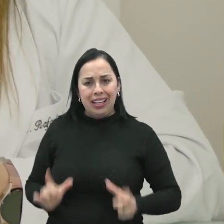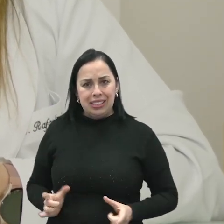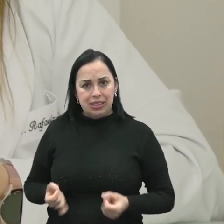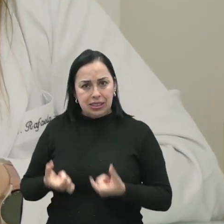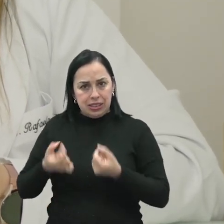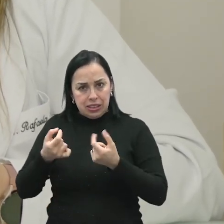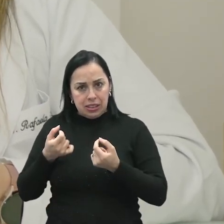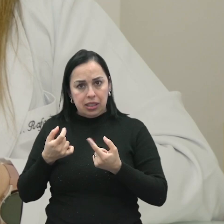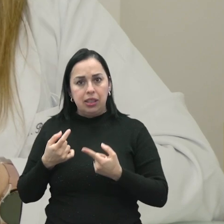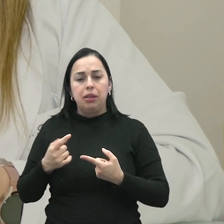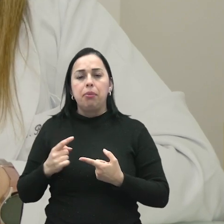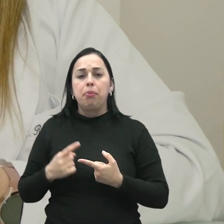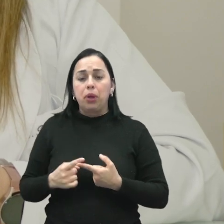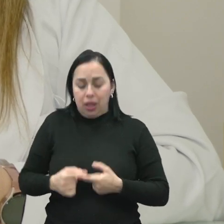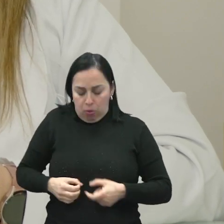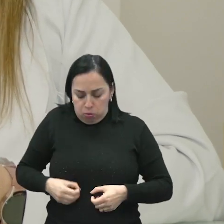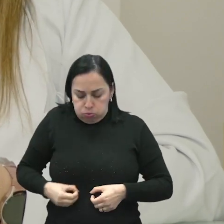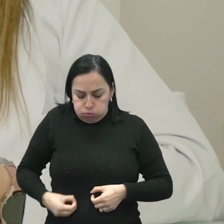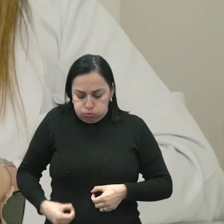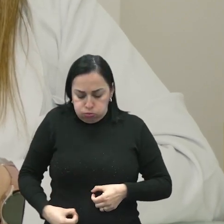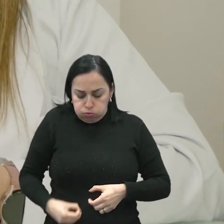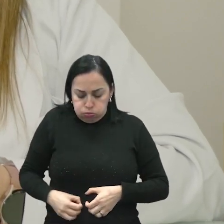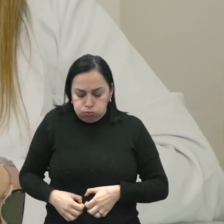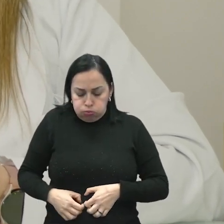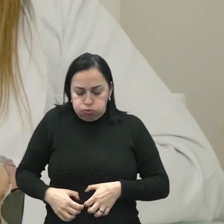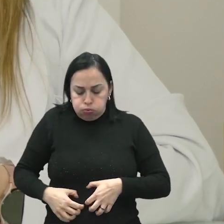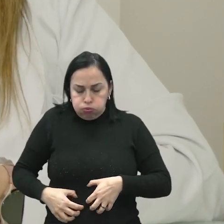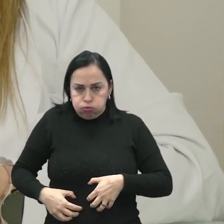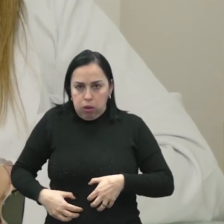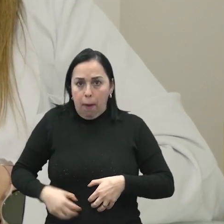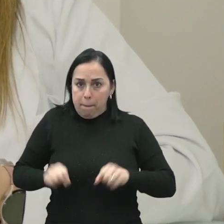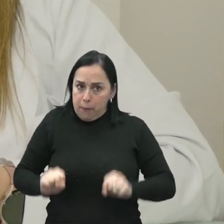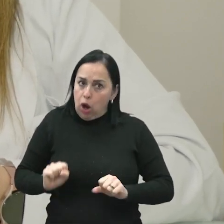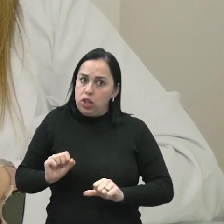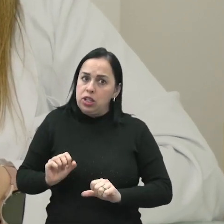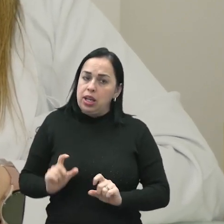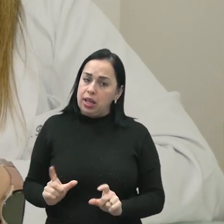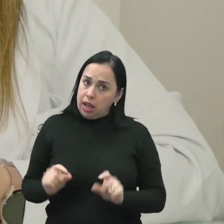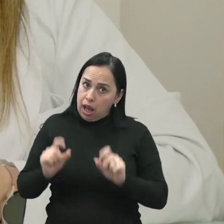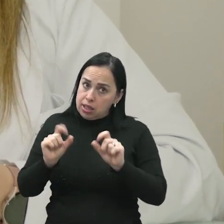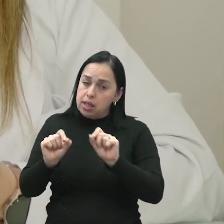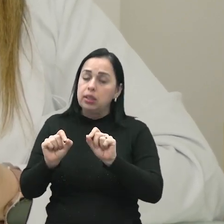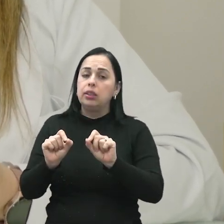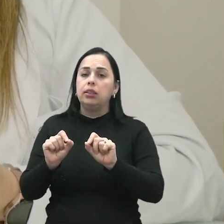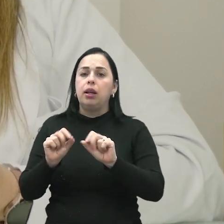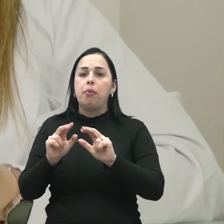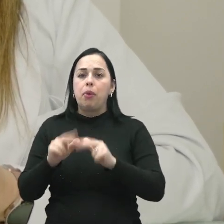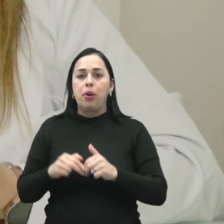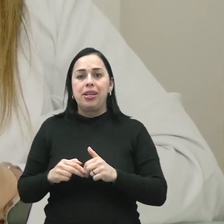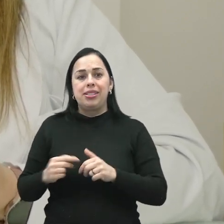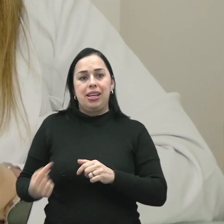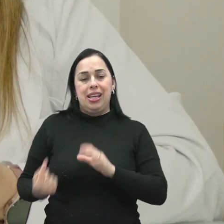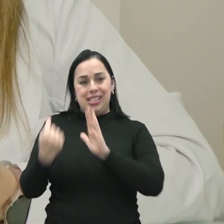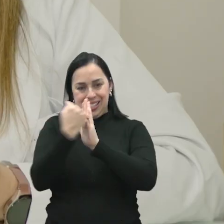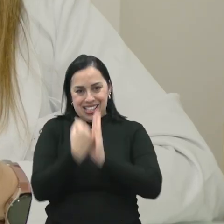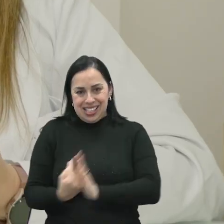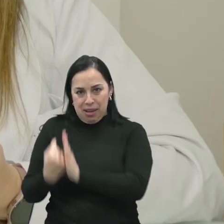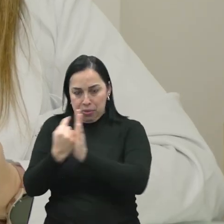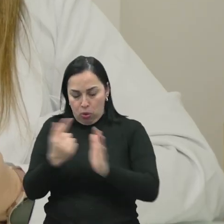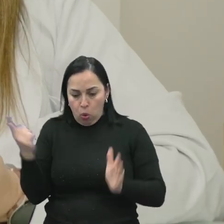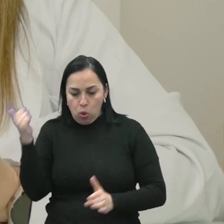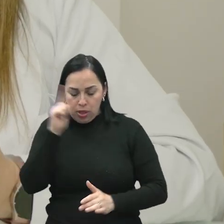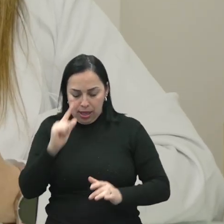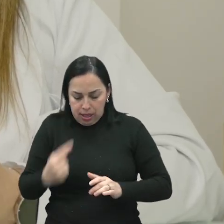vem mais comumente desses pequenos pólipos, que vão crescendo e podem virar lesões malignas. E esse exame consegue fazer essas duas